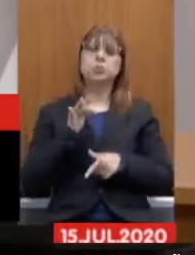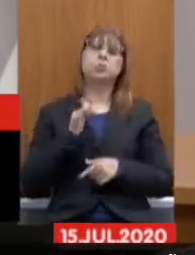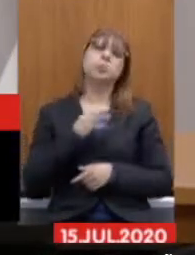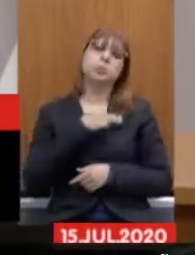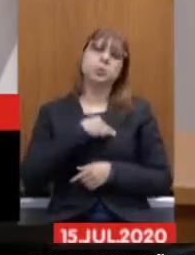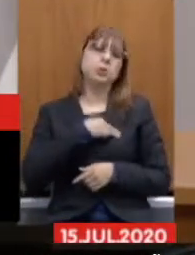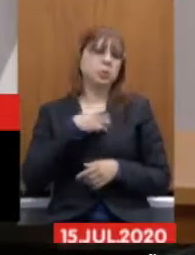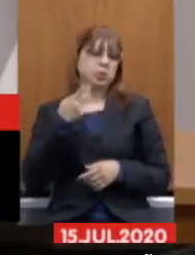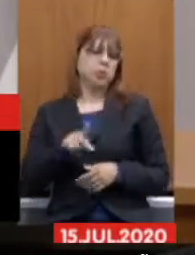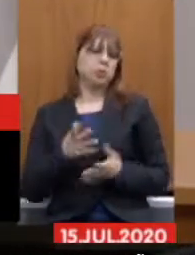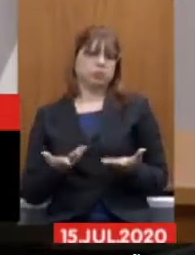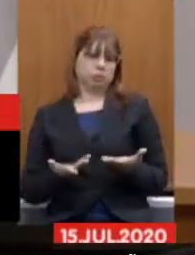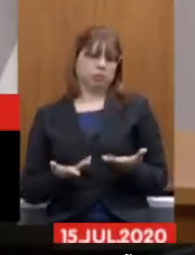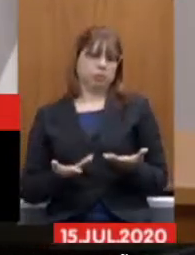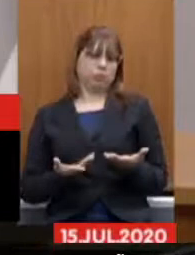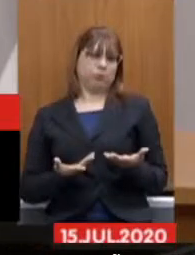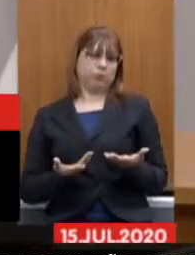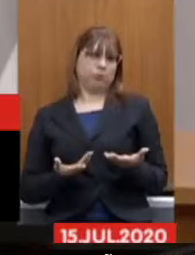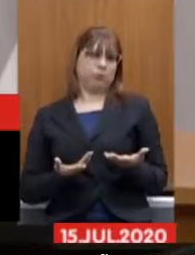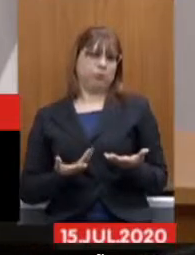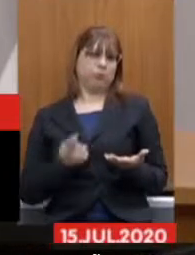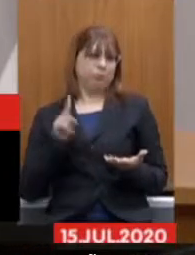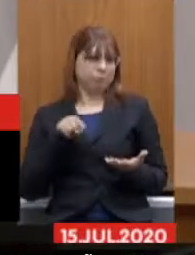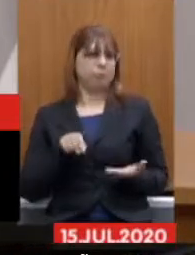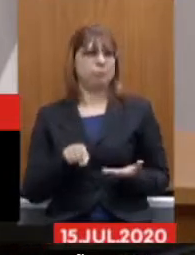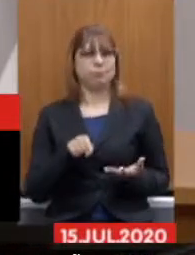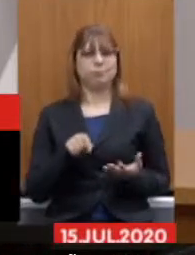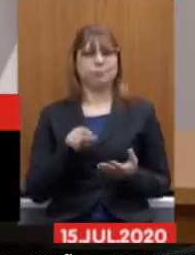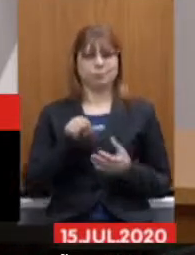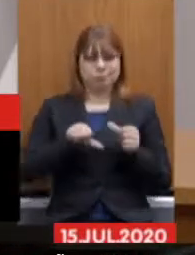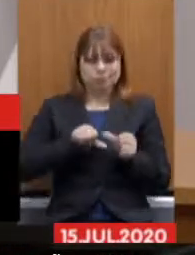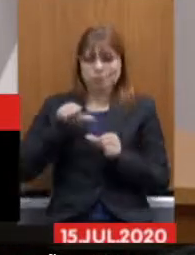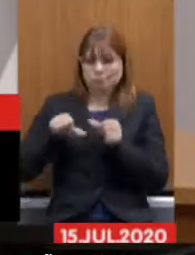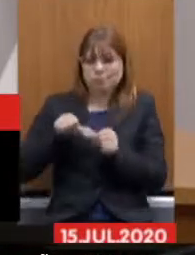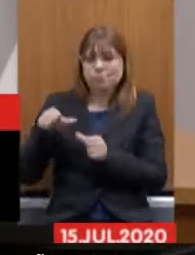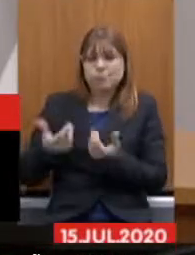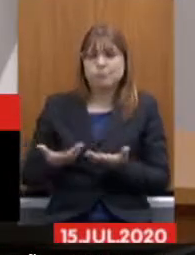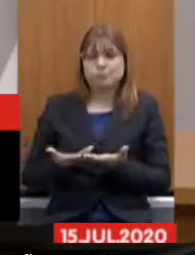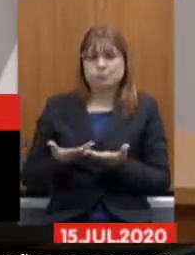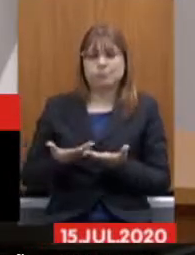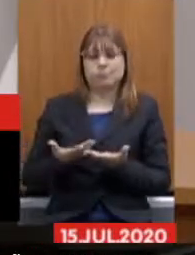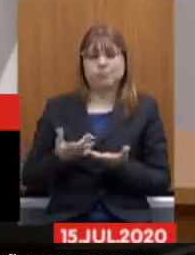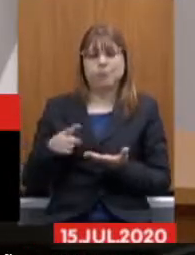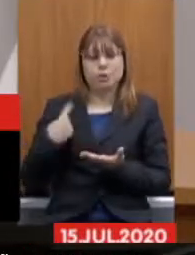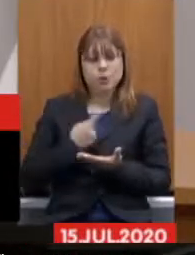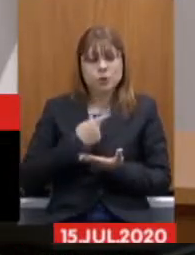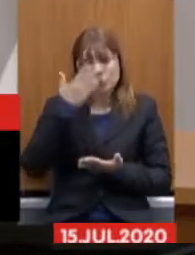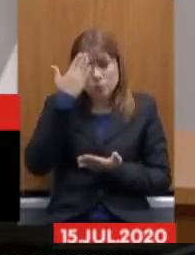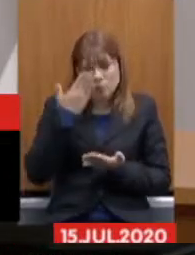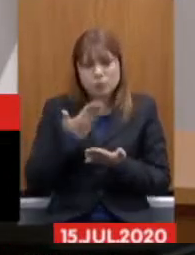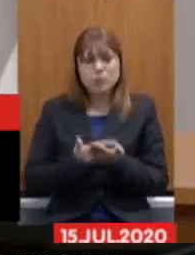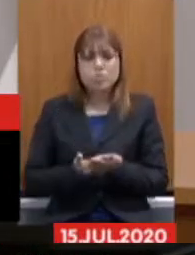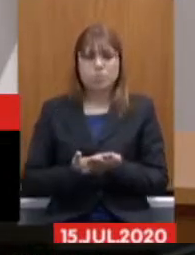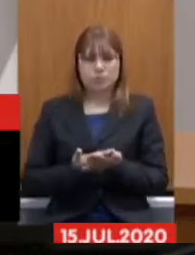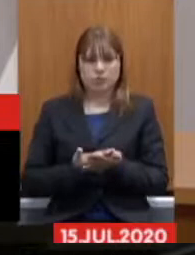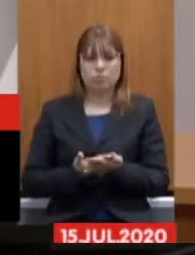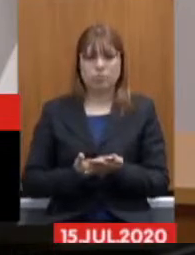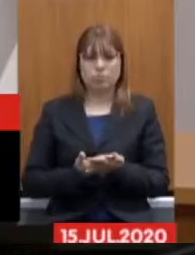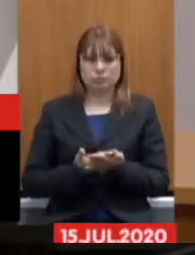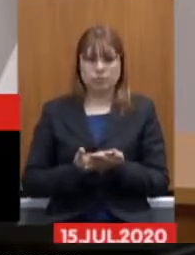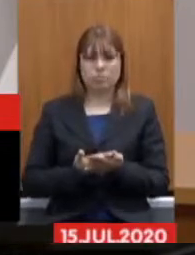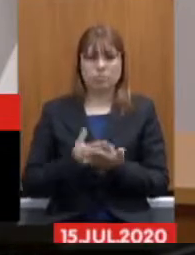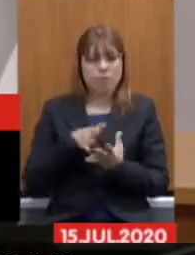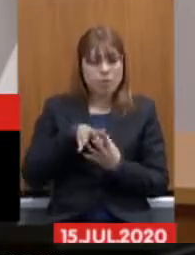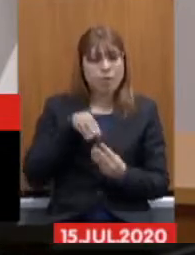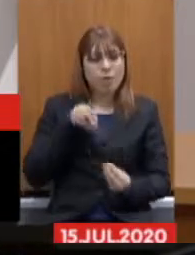isso ela te dar isso quem disse foi vo sua nós acreditamos na animar nós acreditamos